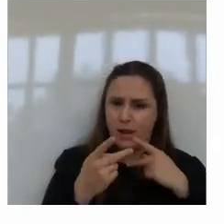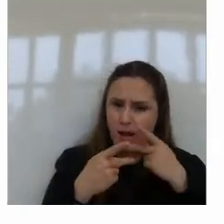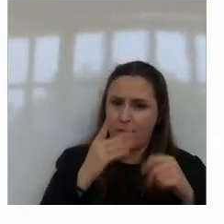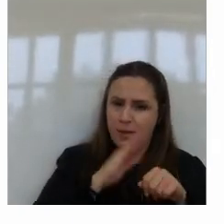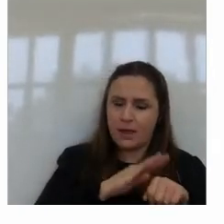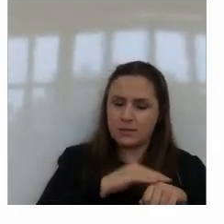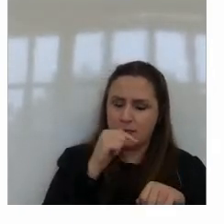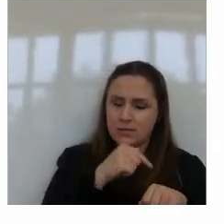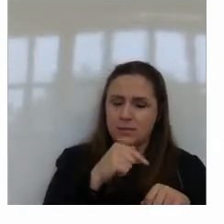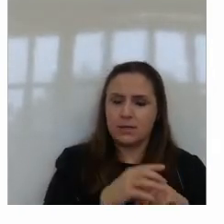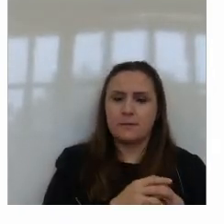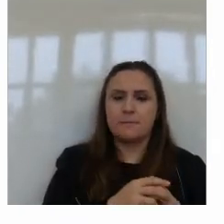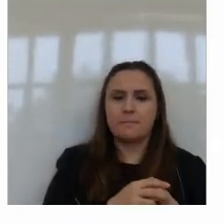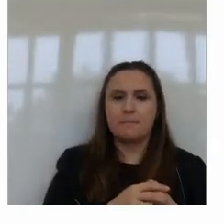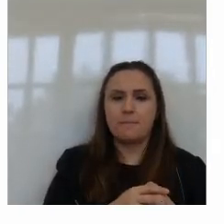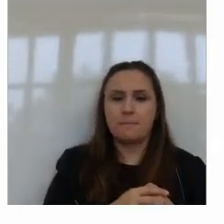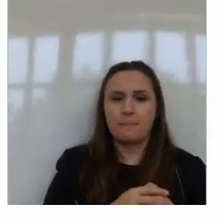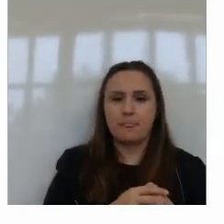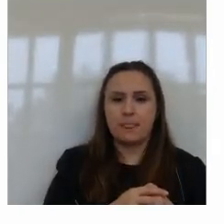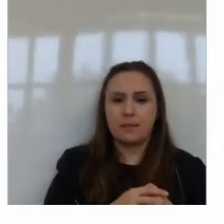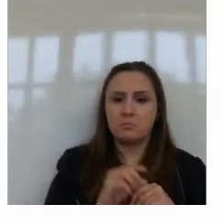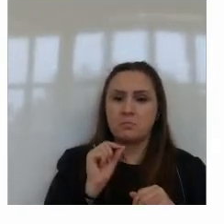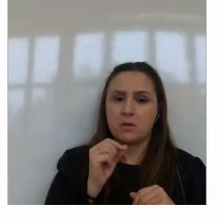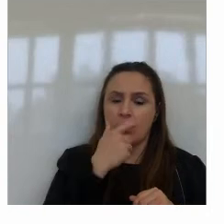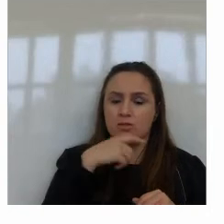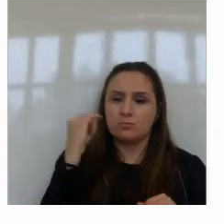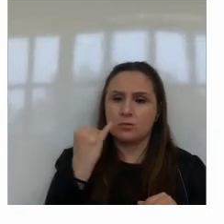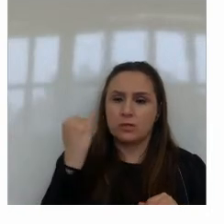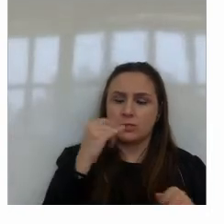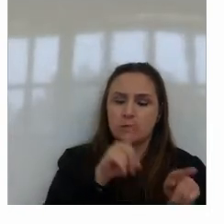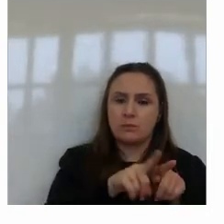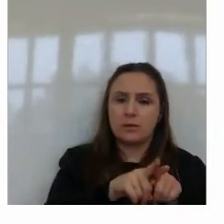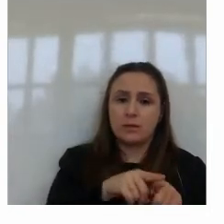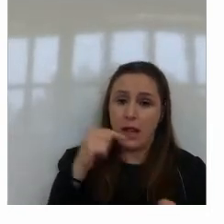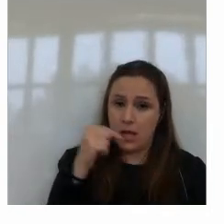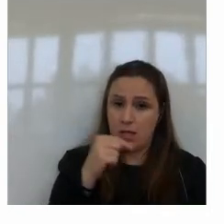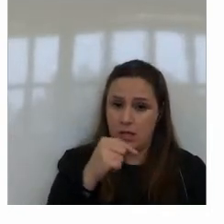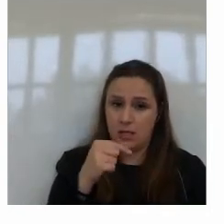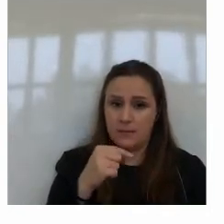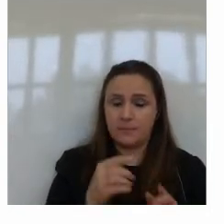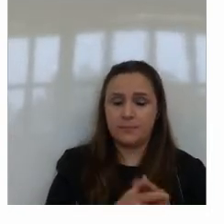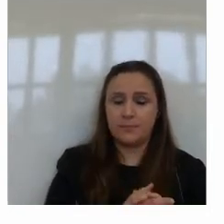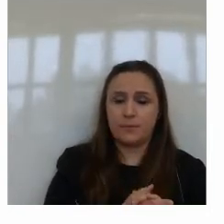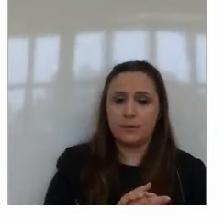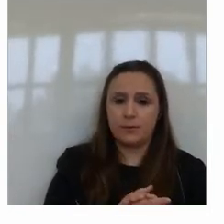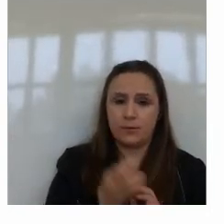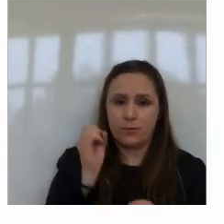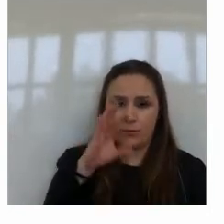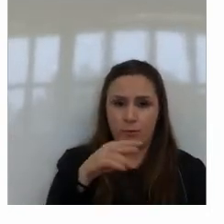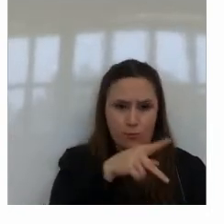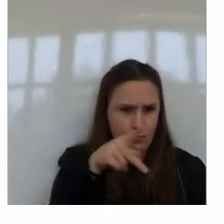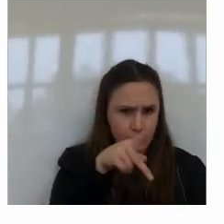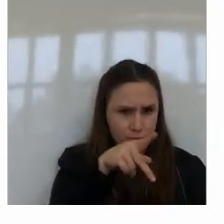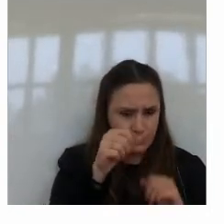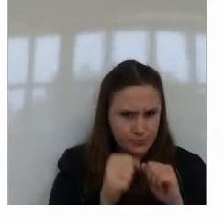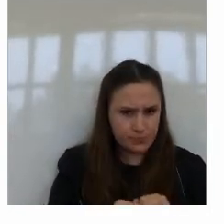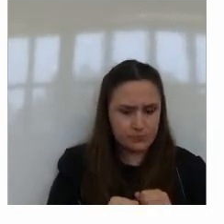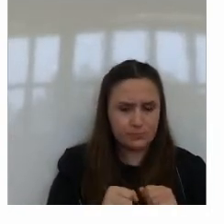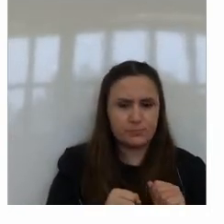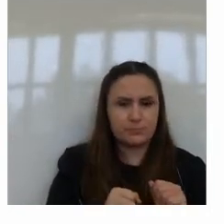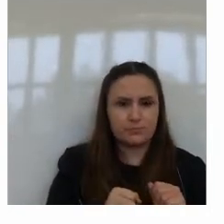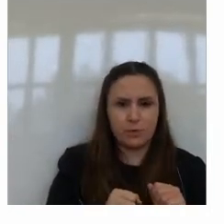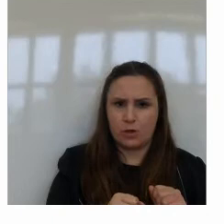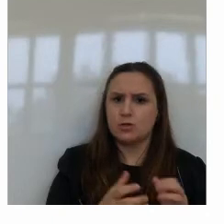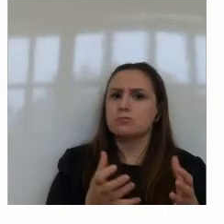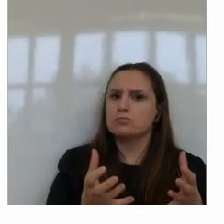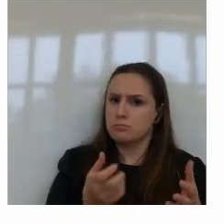Essas configurações, eu vou comentar mais essa aqui, que é as configurações de envio, que eu considero ela importante também. Nessas configurações de envio,